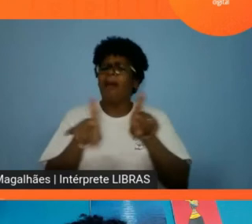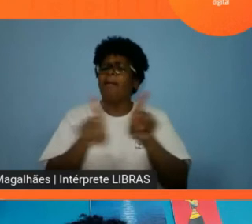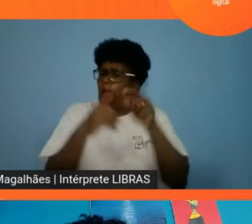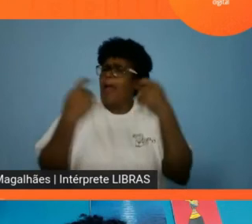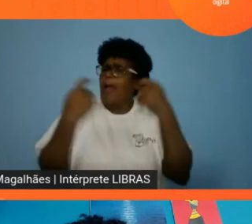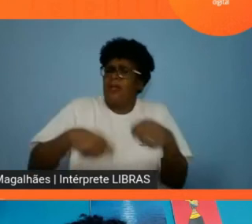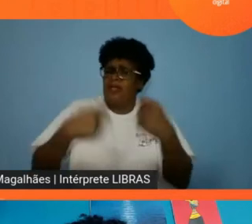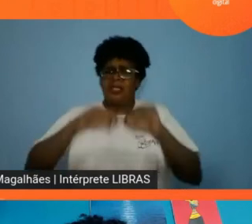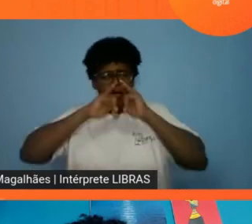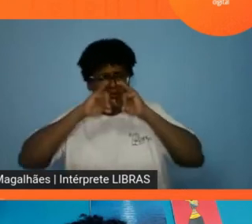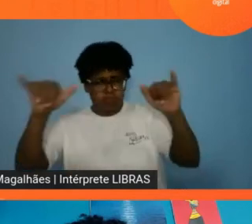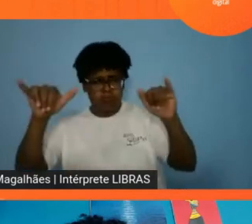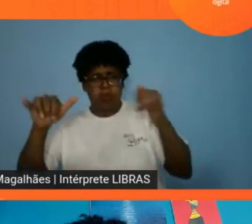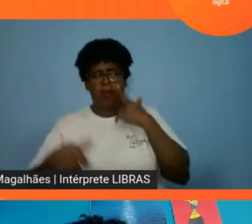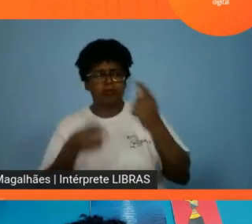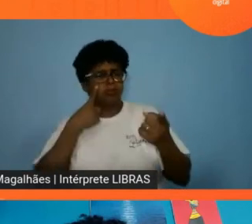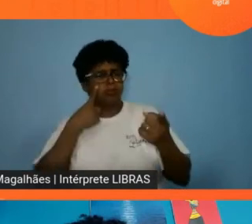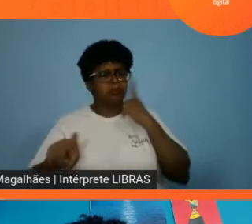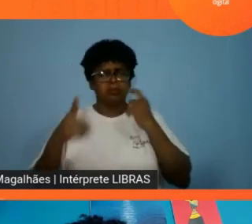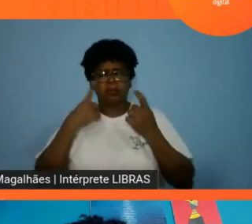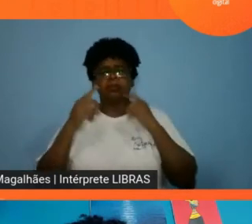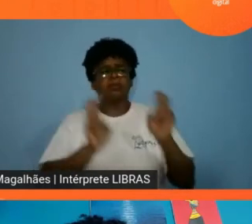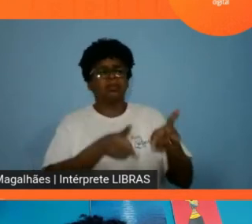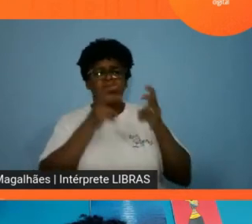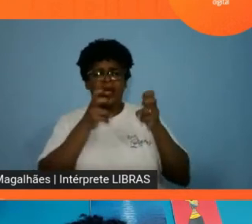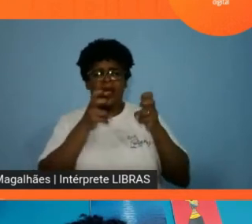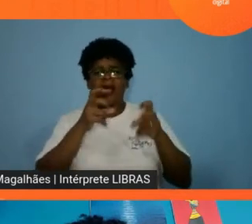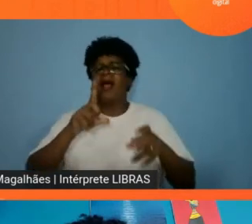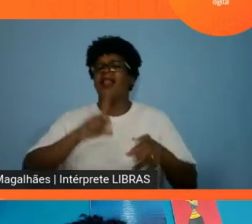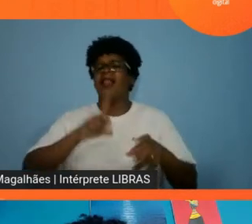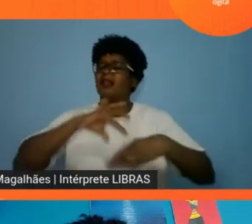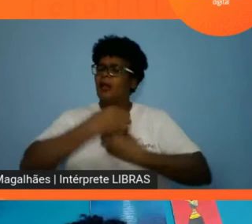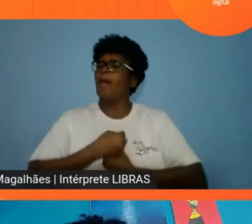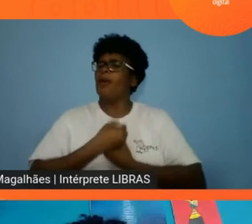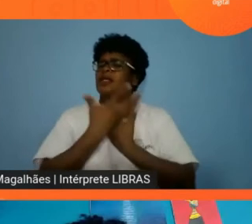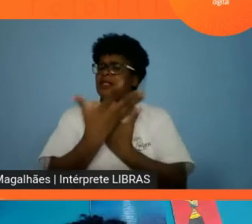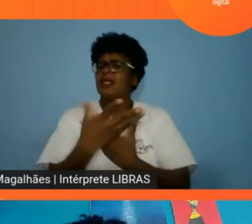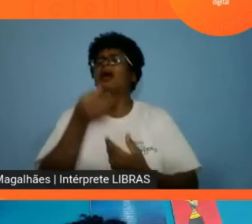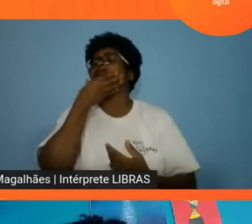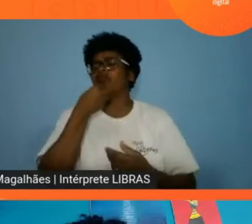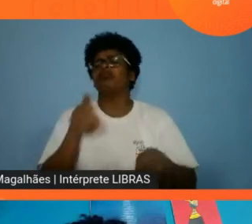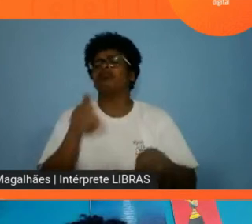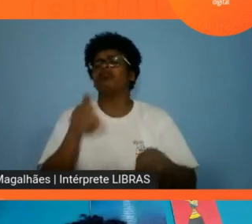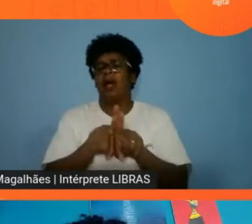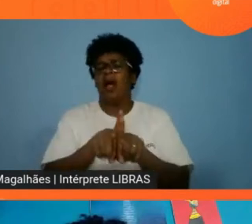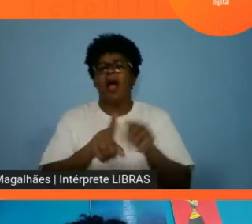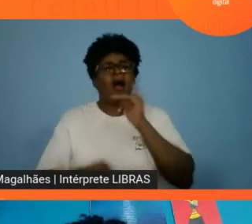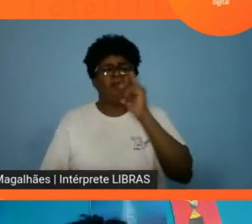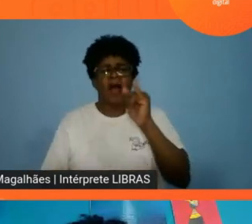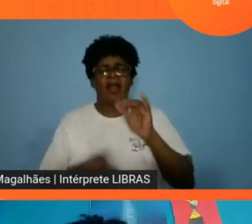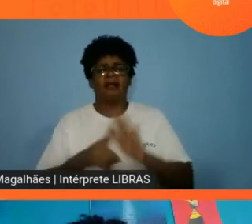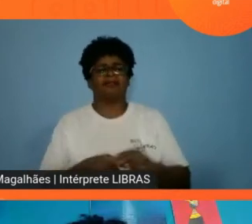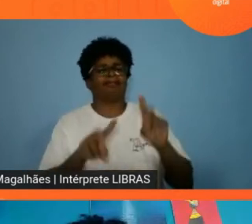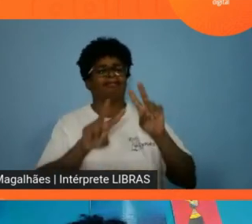para isso, né? E tem até uma poesia do Sérgio Vaz, né, que ele fala, né, na Fundação Casa.